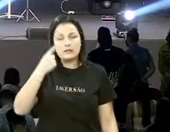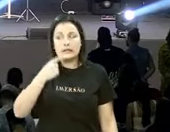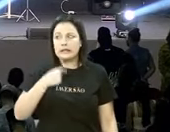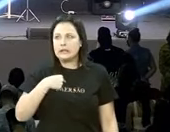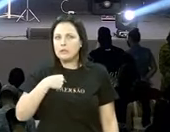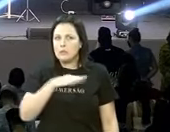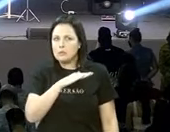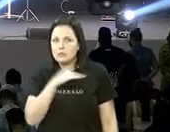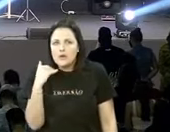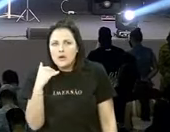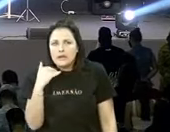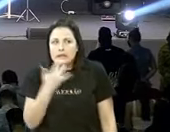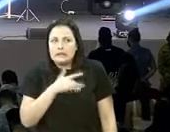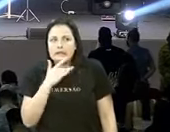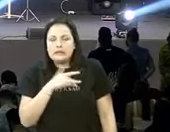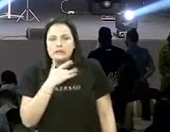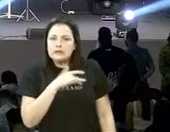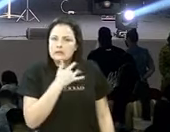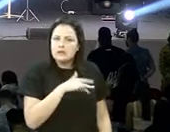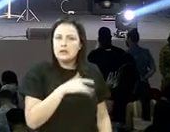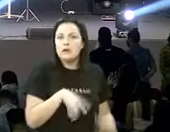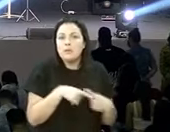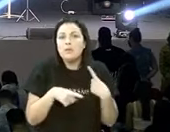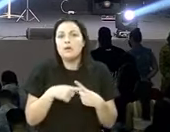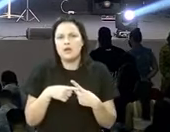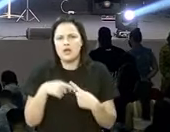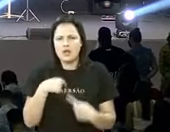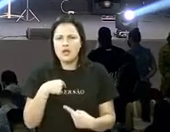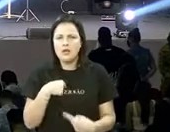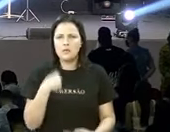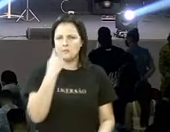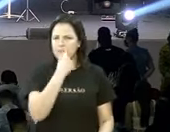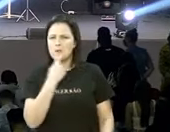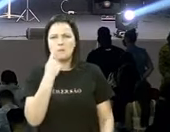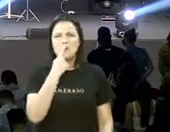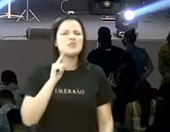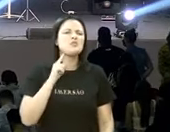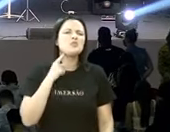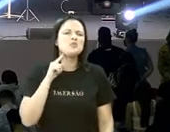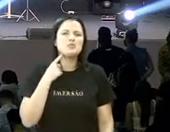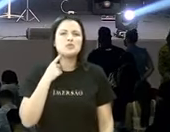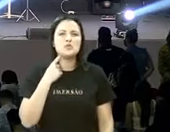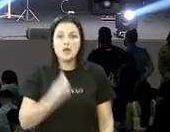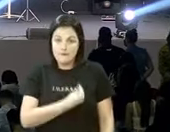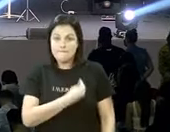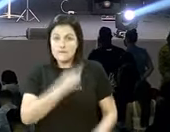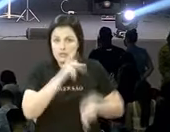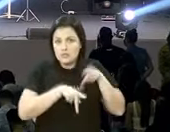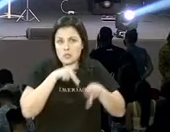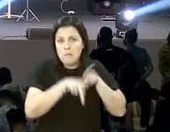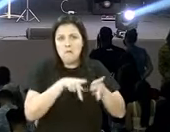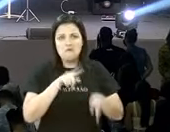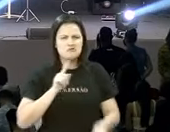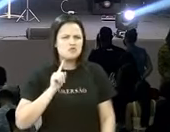morrer, porque sou um homem de lábios impuros e habito no meio de um povo de lábios impuros, e